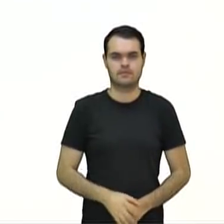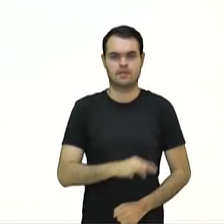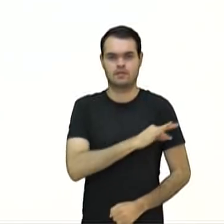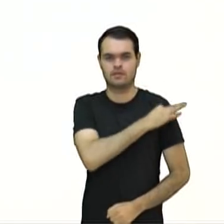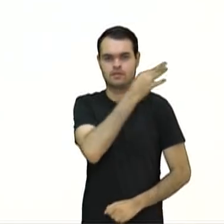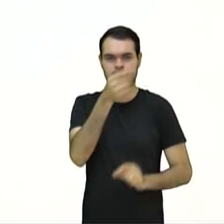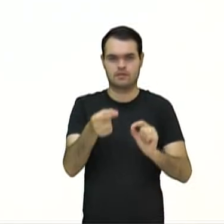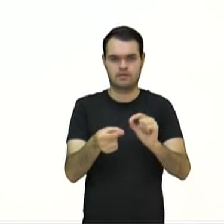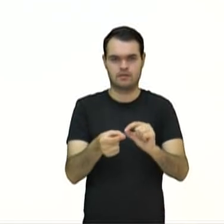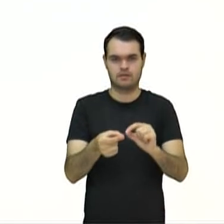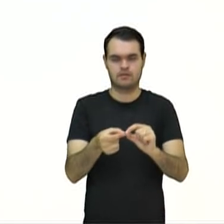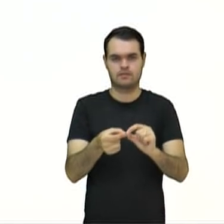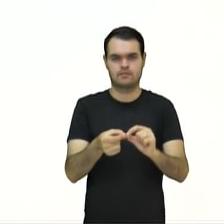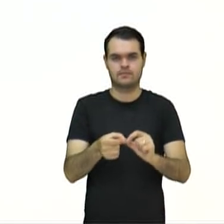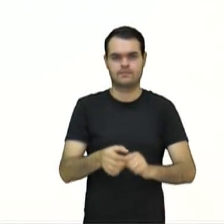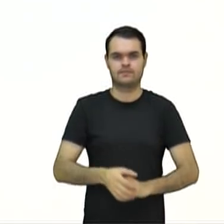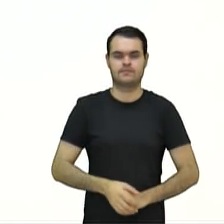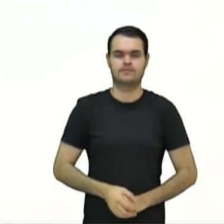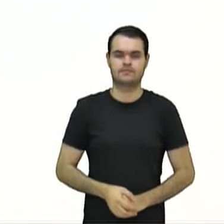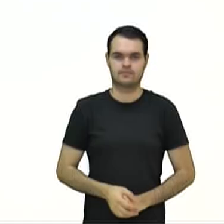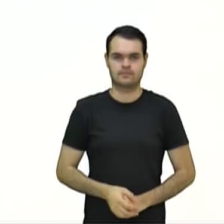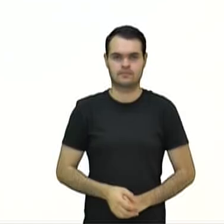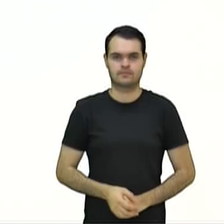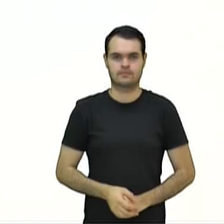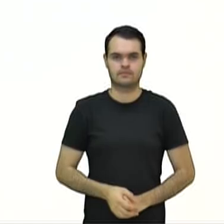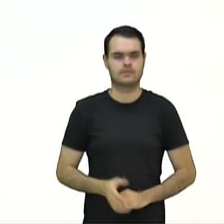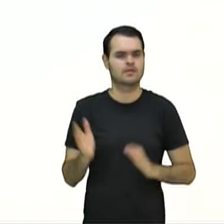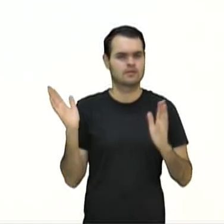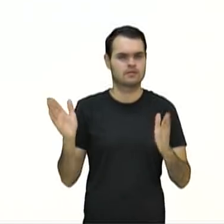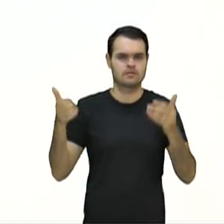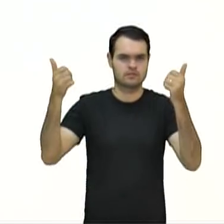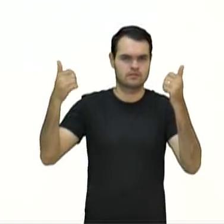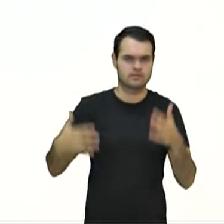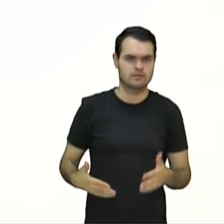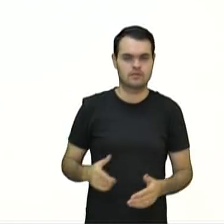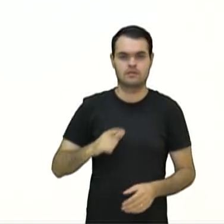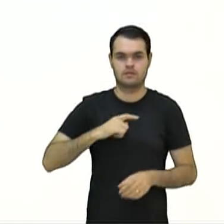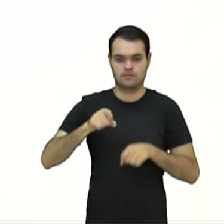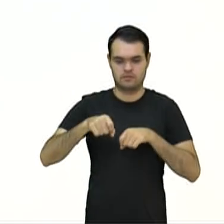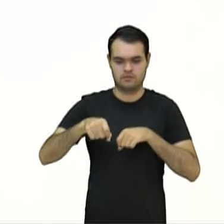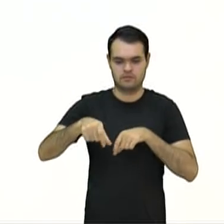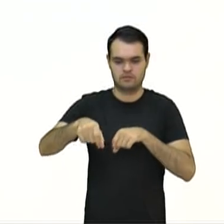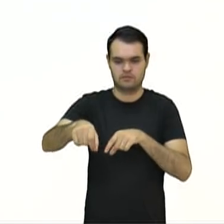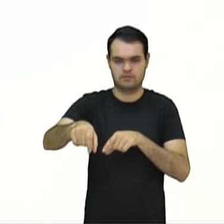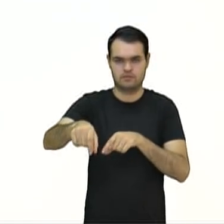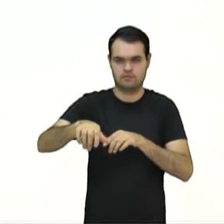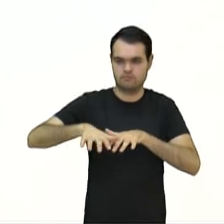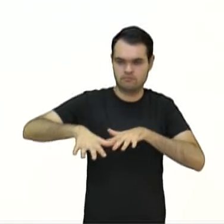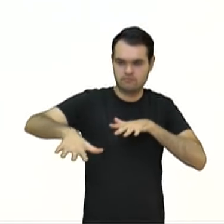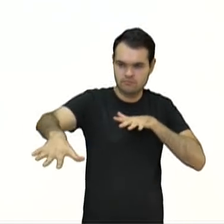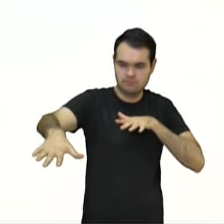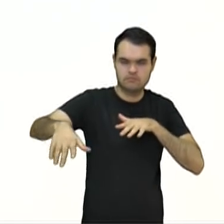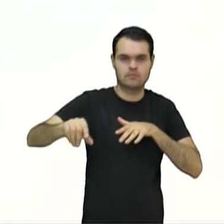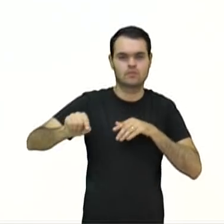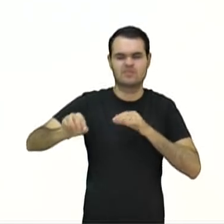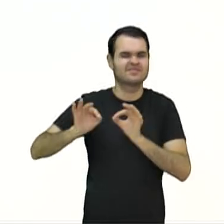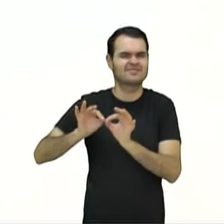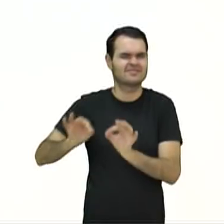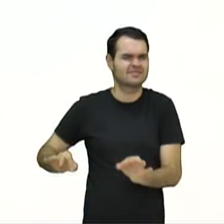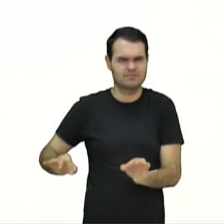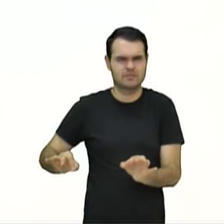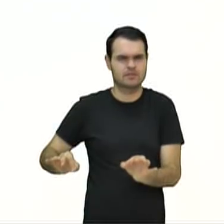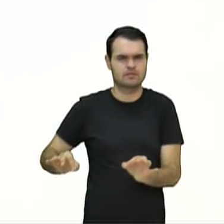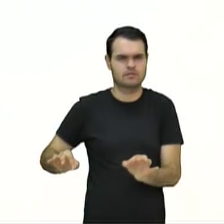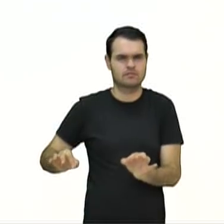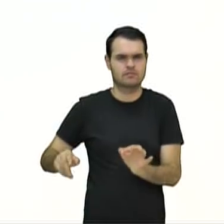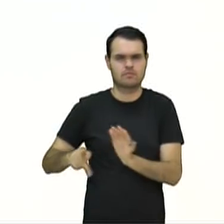são utilizadas. Pelo que nós já falamos, nós percebemos que a agricultura extensiva, as técnicas são simples,